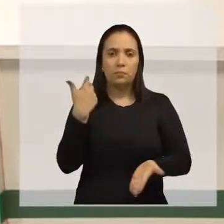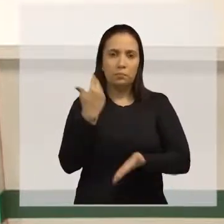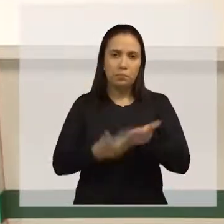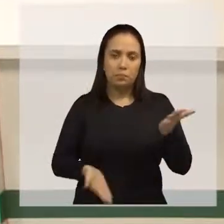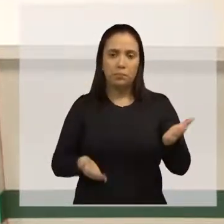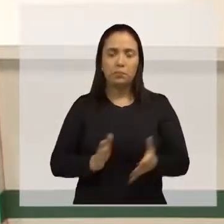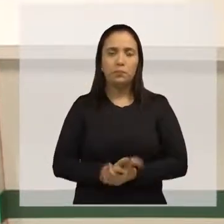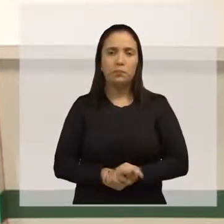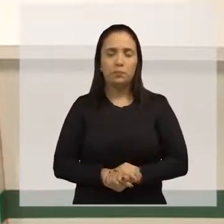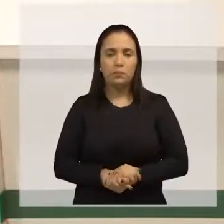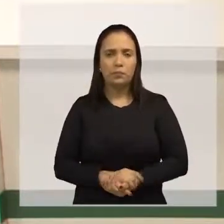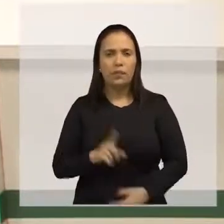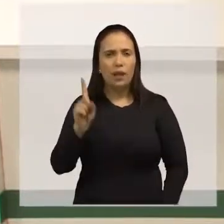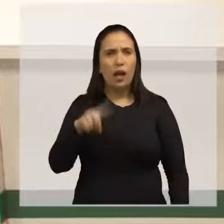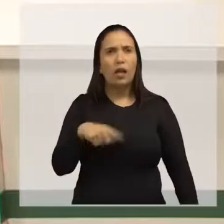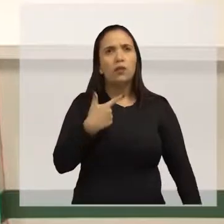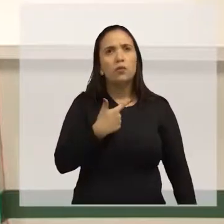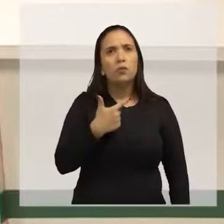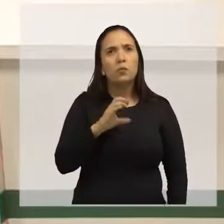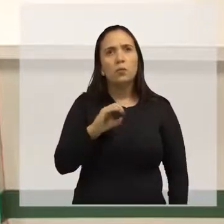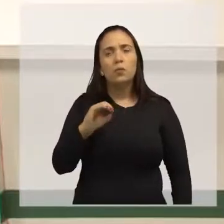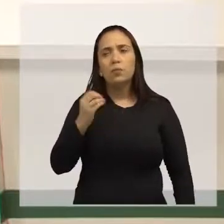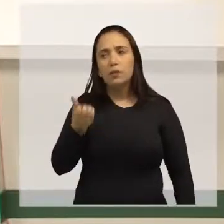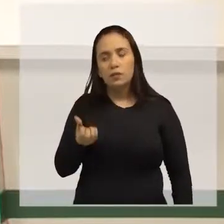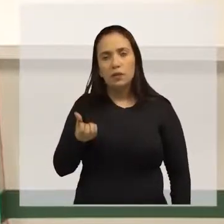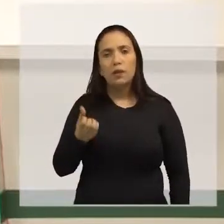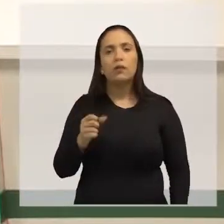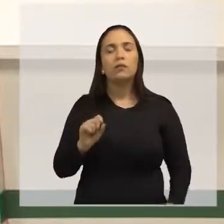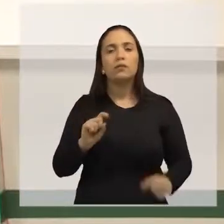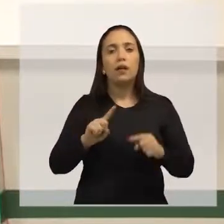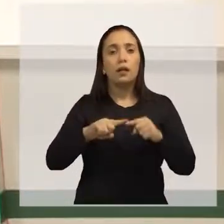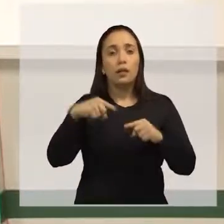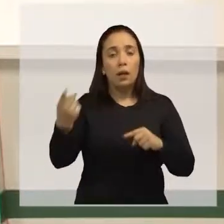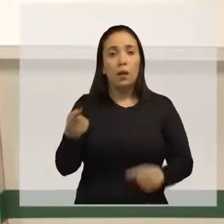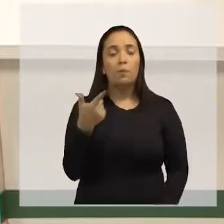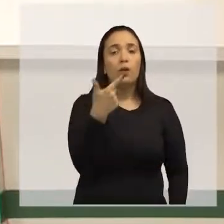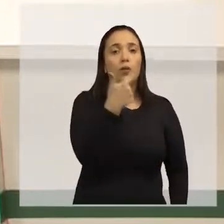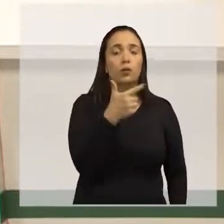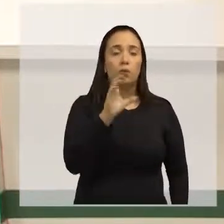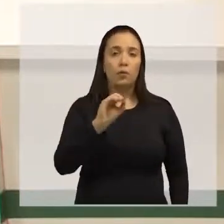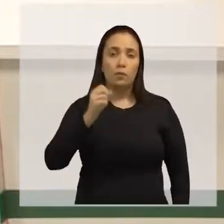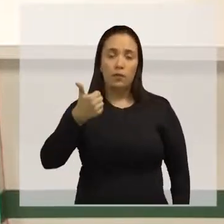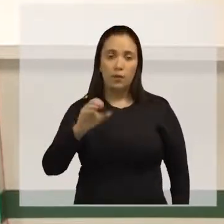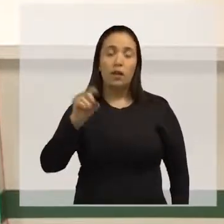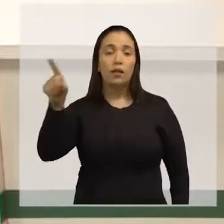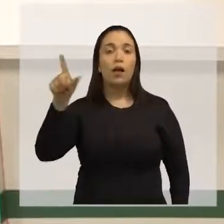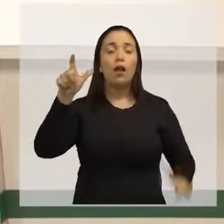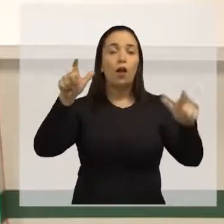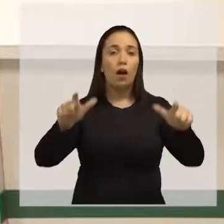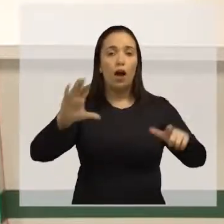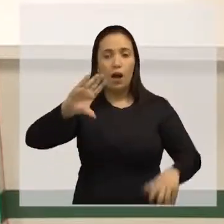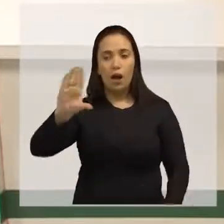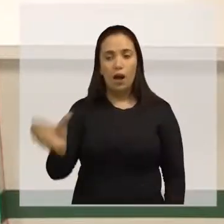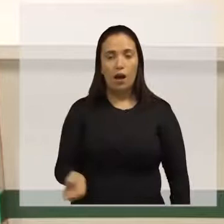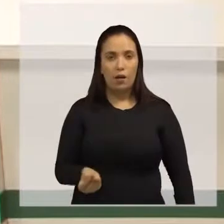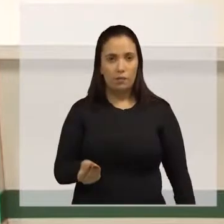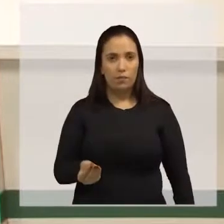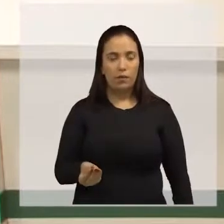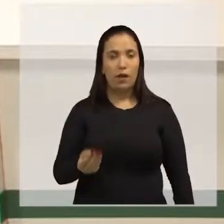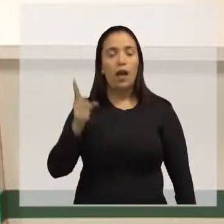foi 2006. Aí depois veio em 2010, aí já veio na África do Sul. Aí o treinador era o